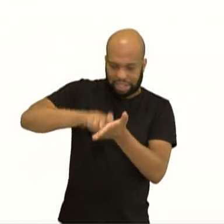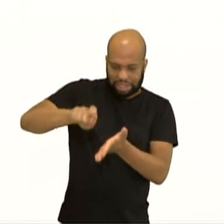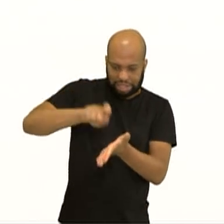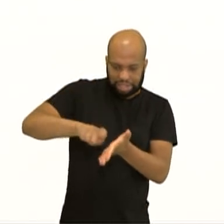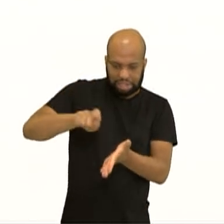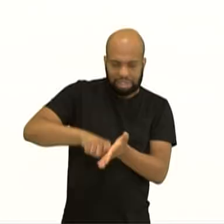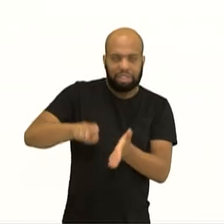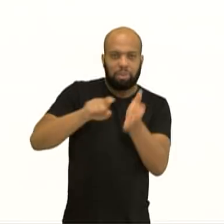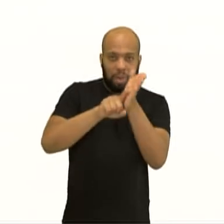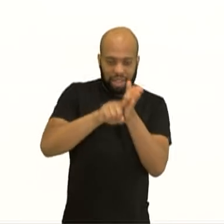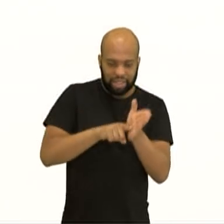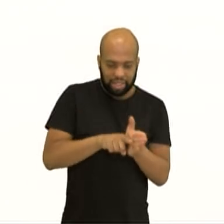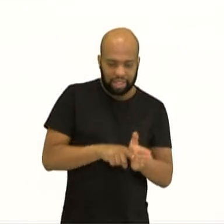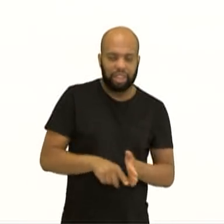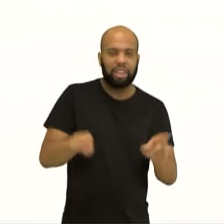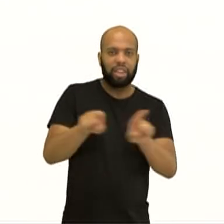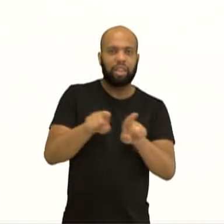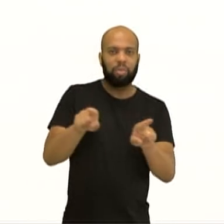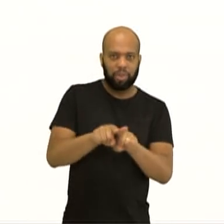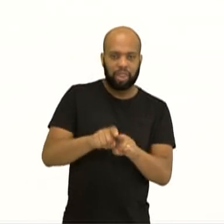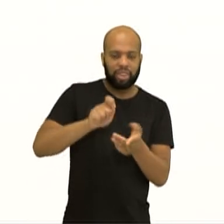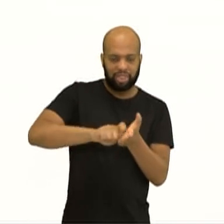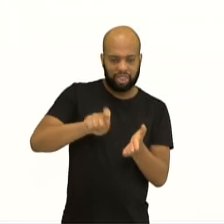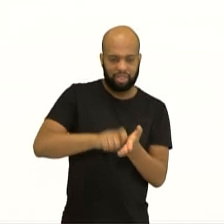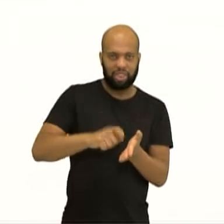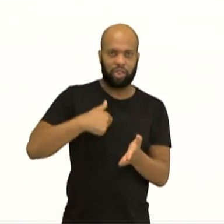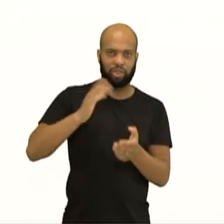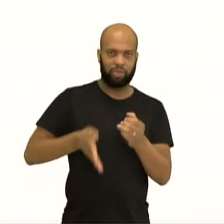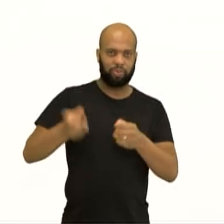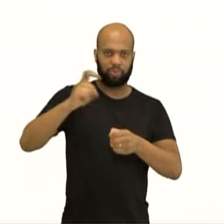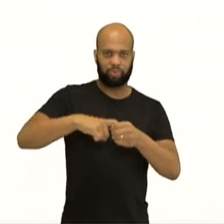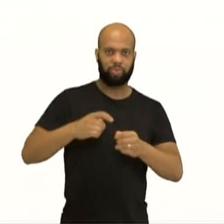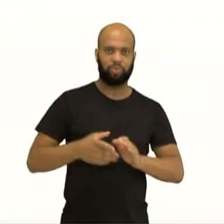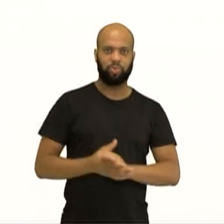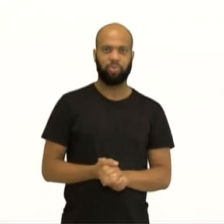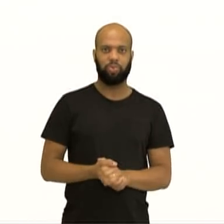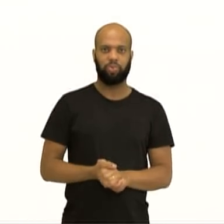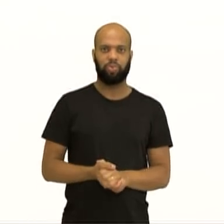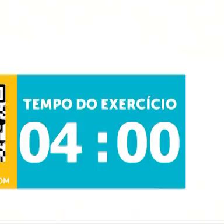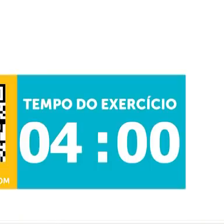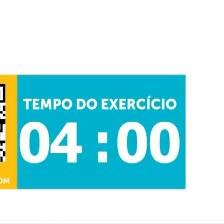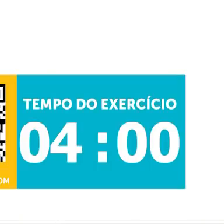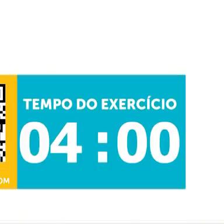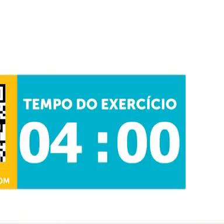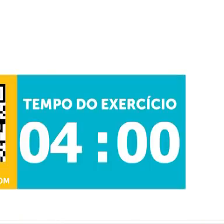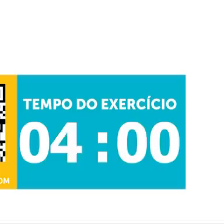vocês pesquisarem, para vocês pensarem. Vamos lá. Até daqui a pouco.